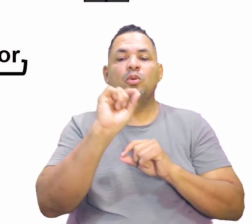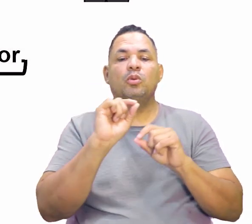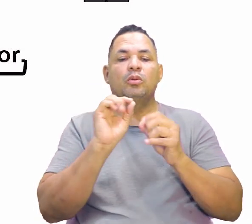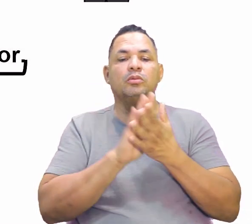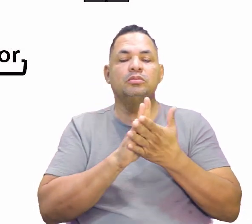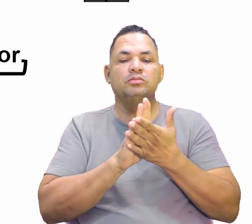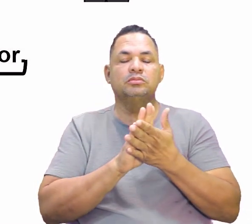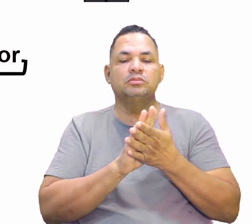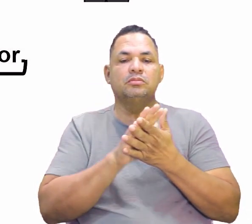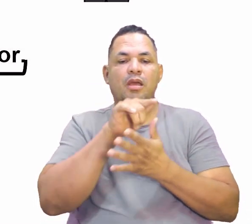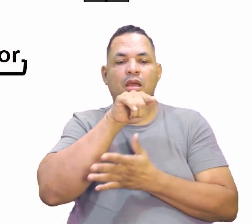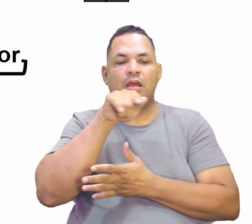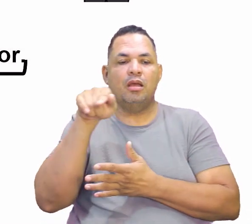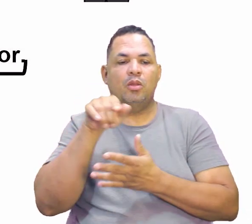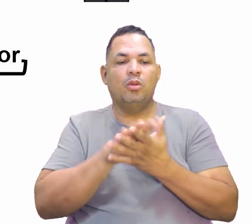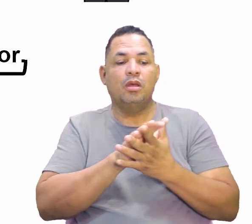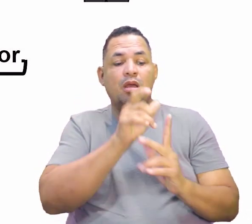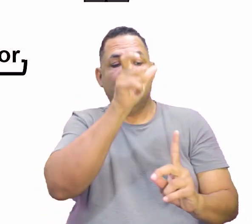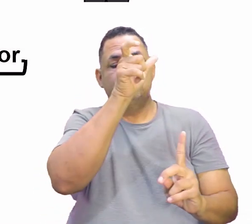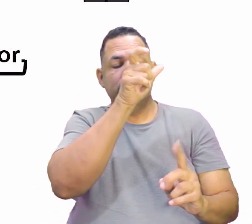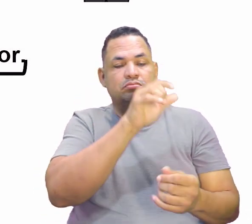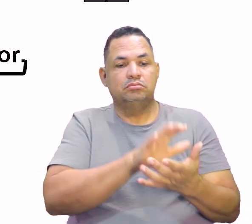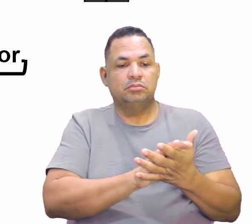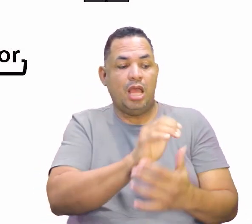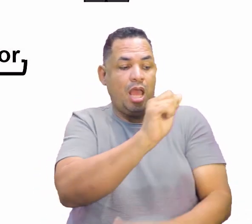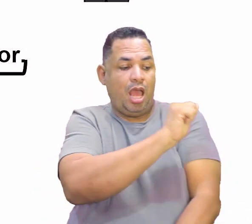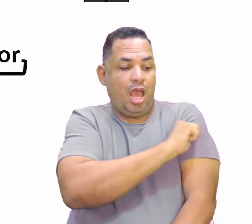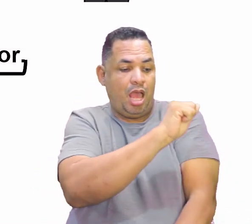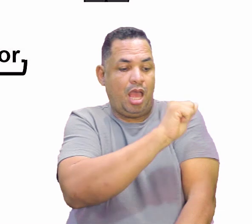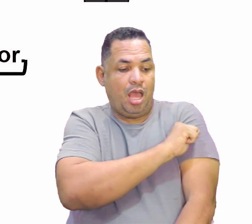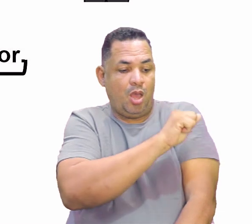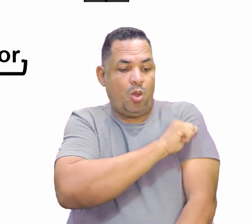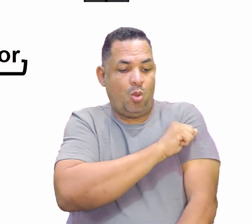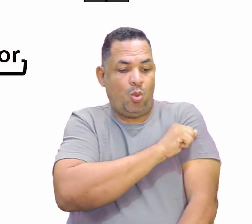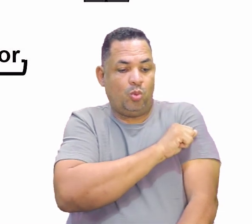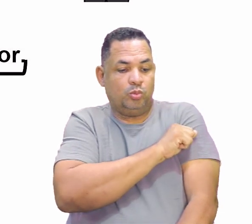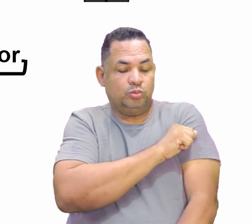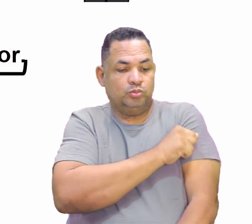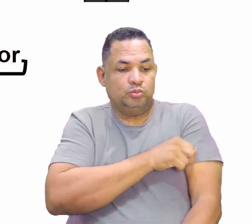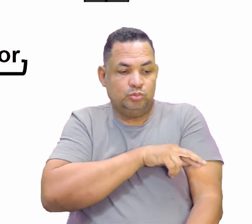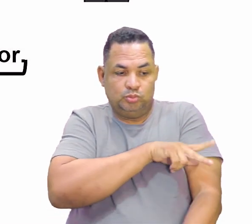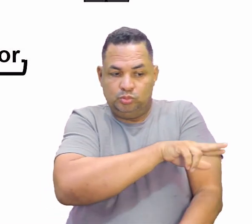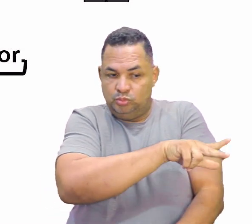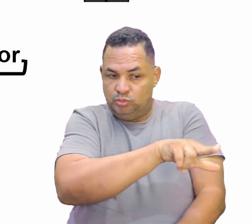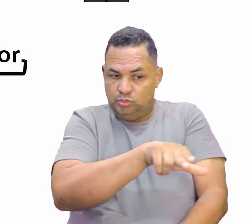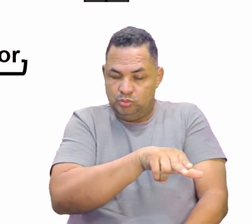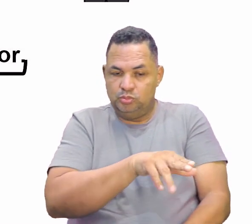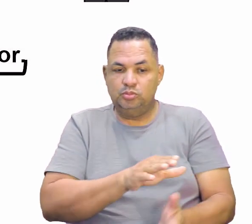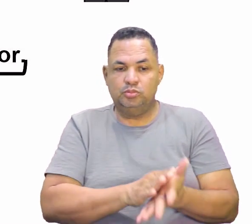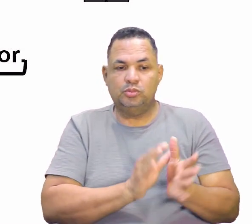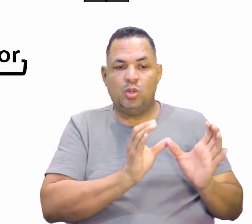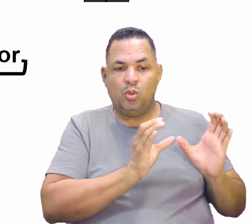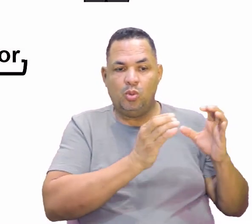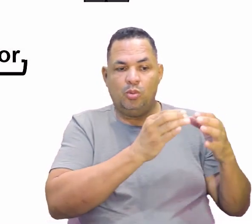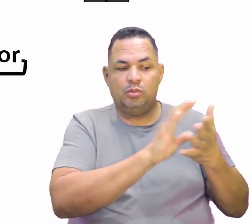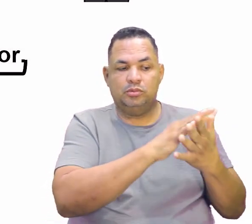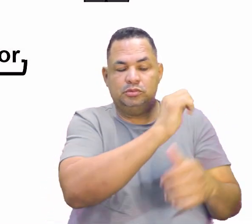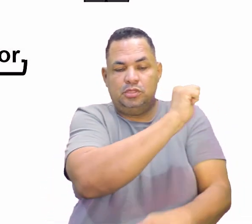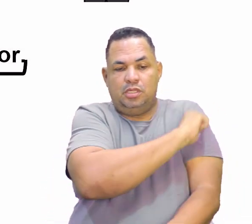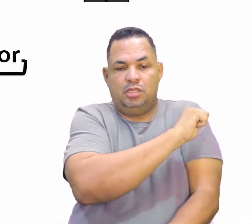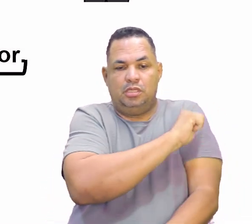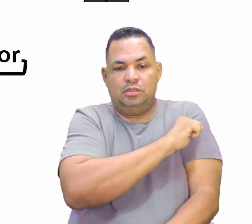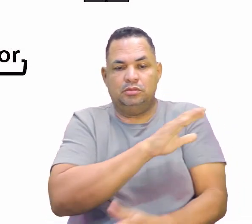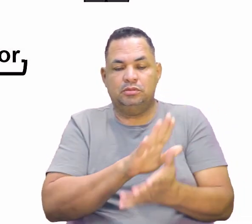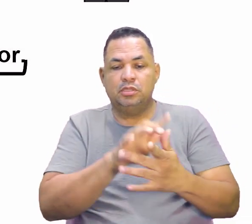marcar ali, pessoal? Os alunos. E aí, depois dos alunos homenagearam o professor, eu tenho